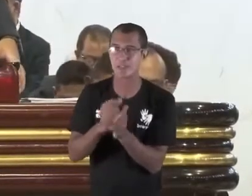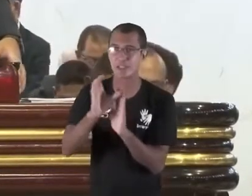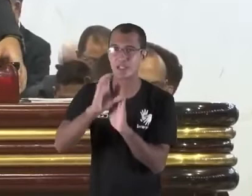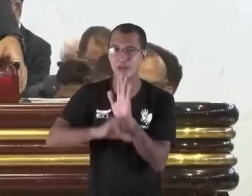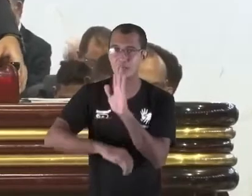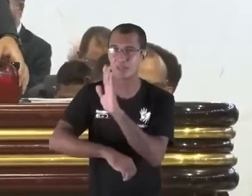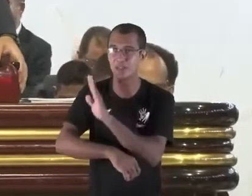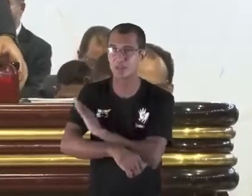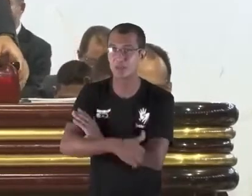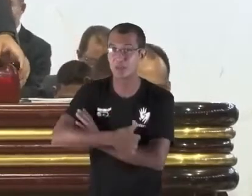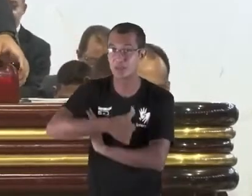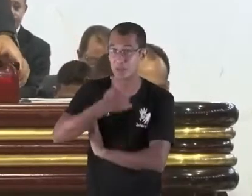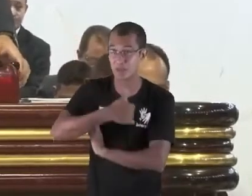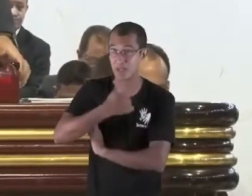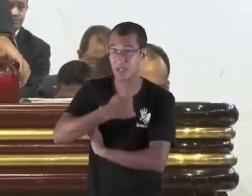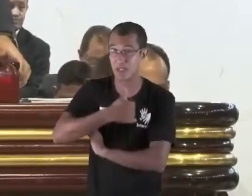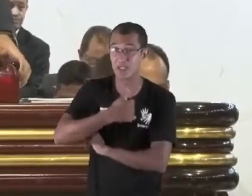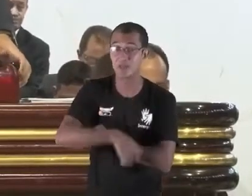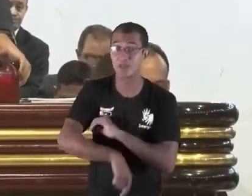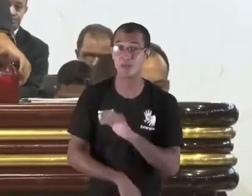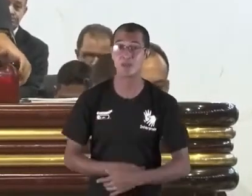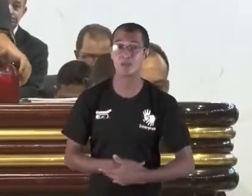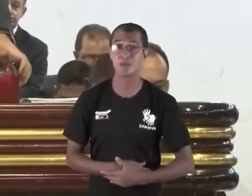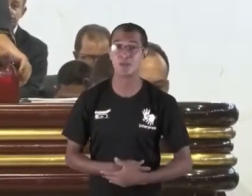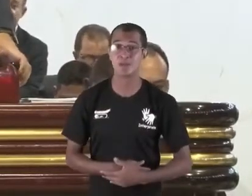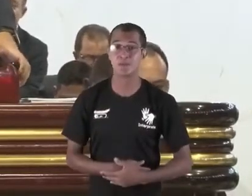capítulo de número 1.